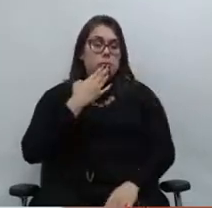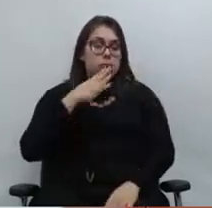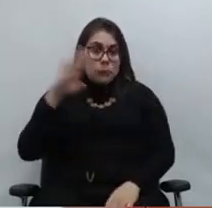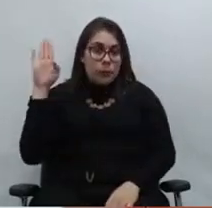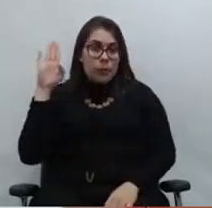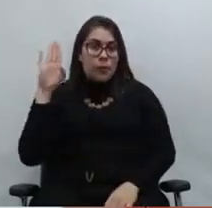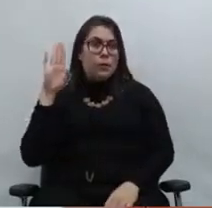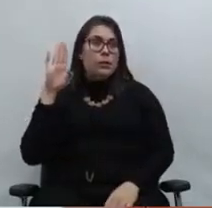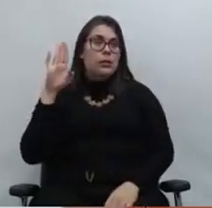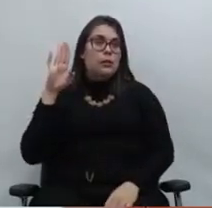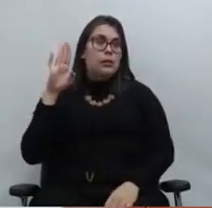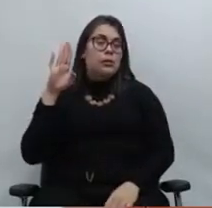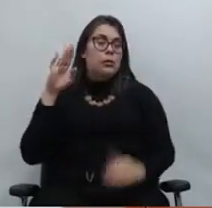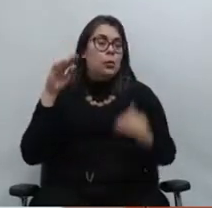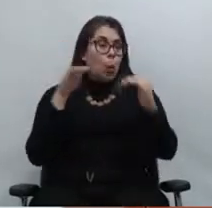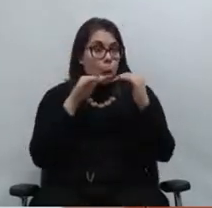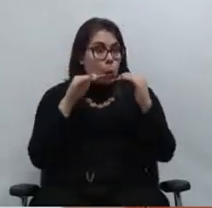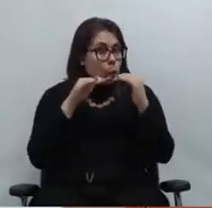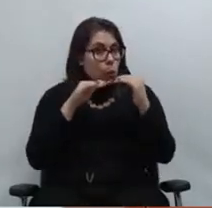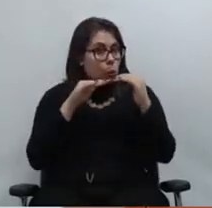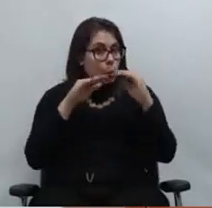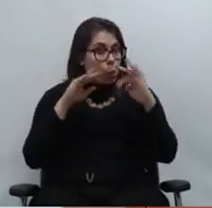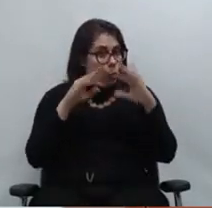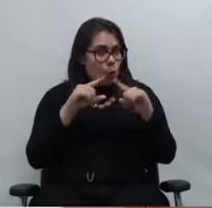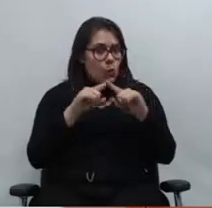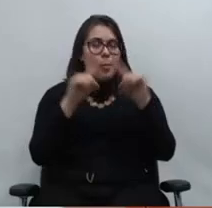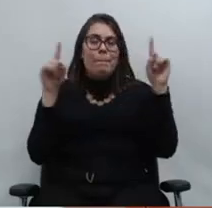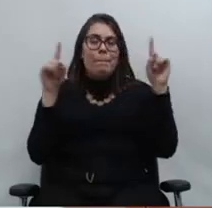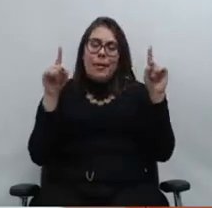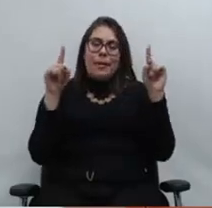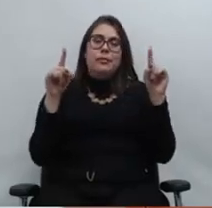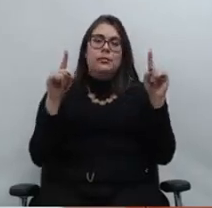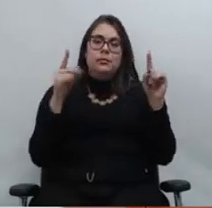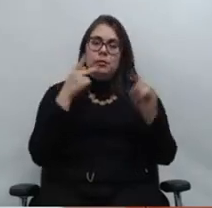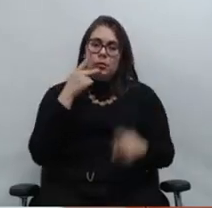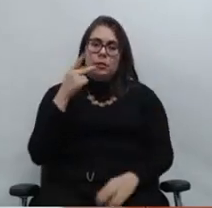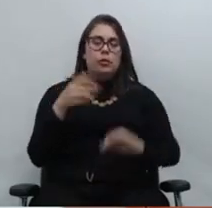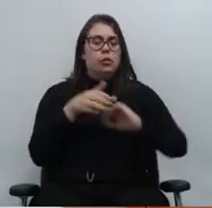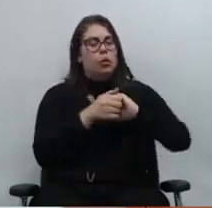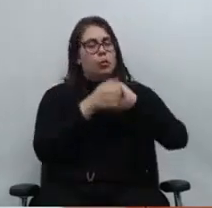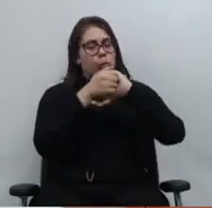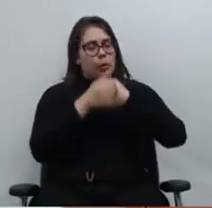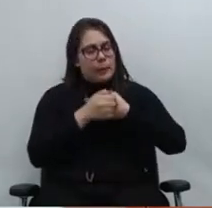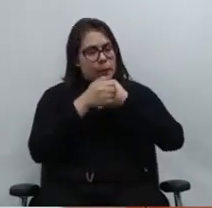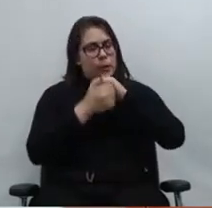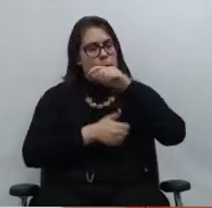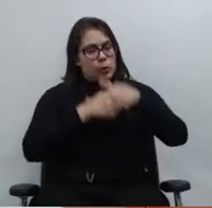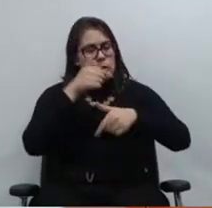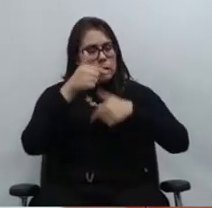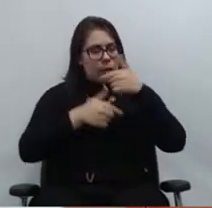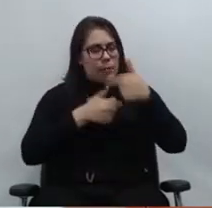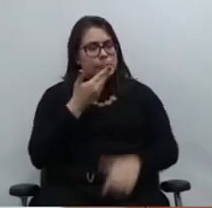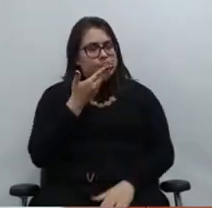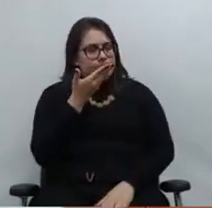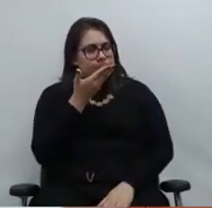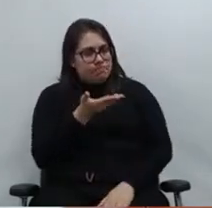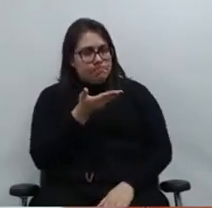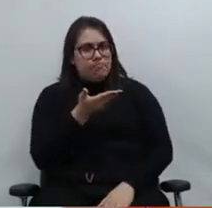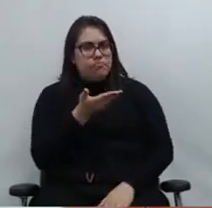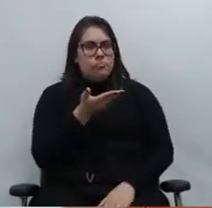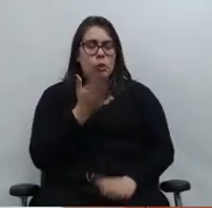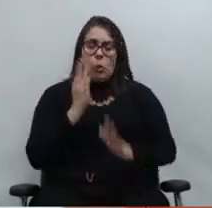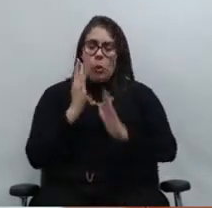com a conclusão, conselheira Suhaili, mas queria deixar aqui evidenciado meus cumprimentos pelo trabalho de Vossa Excelência, aqui em